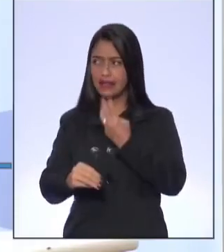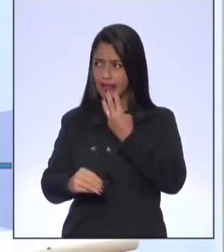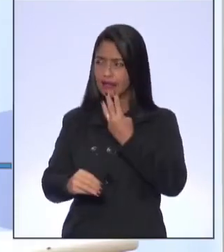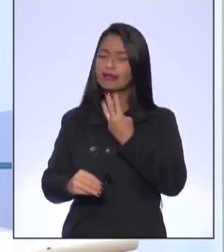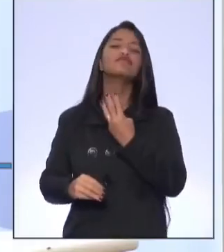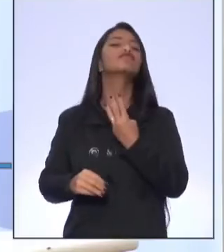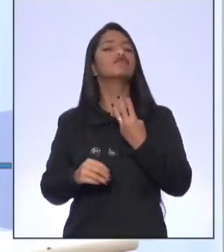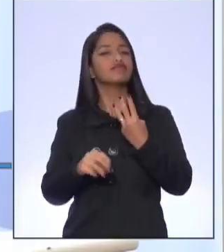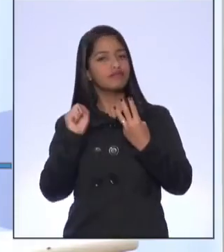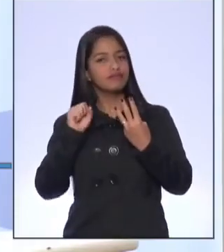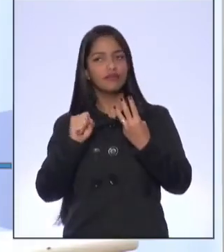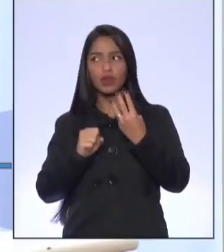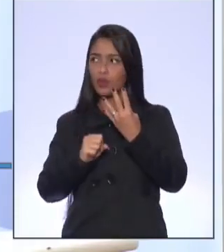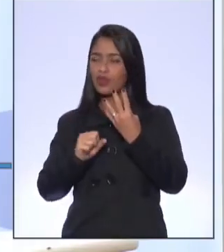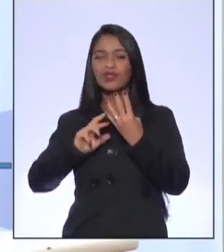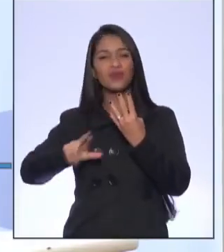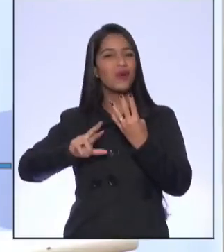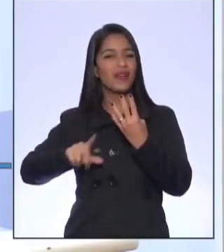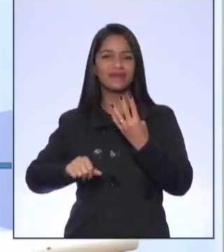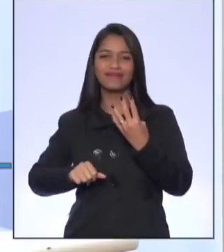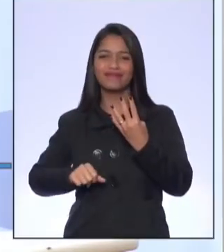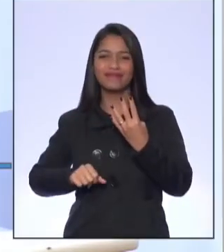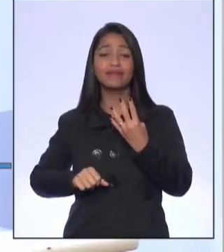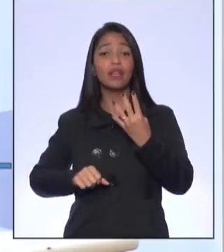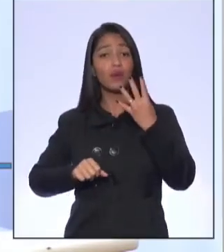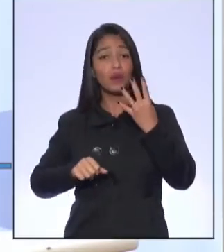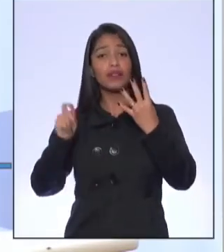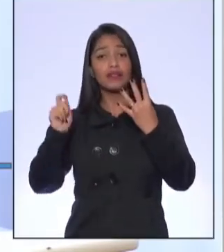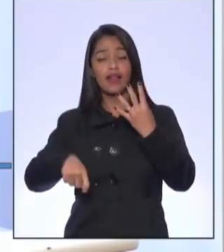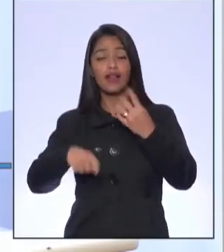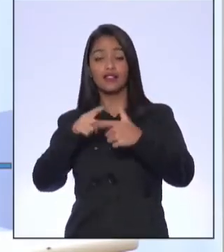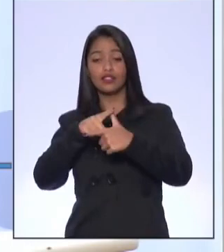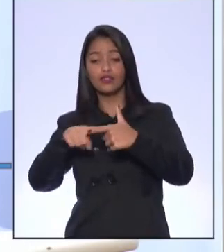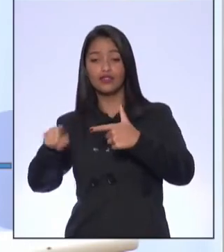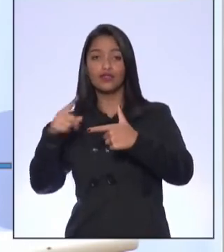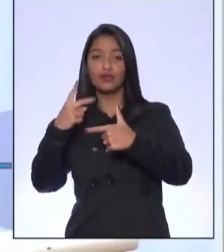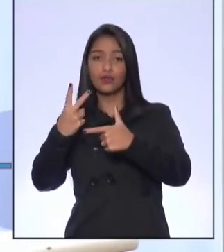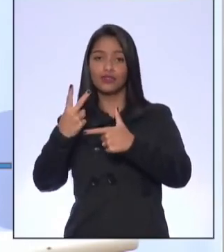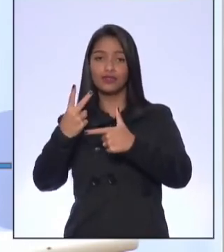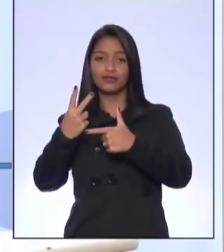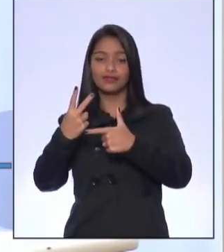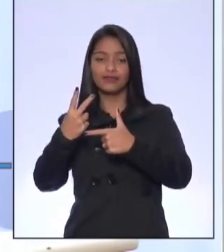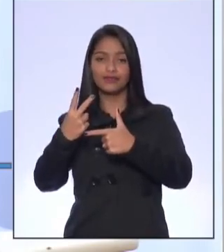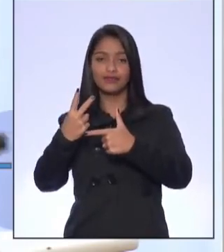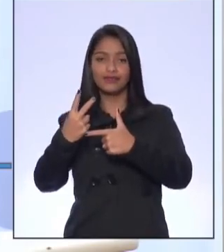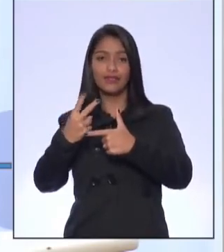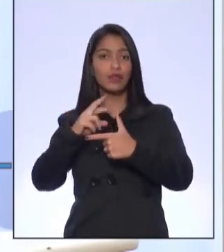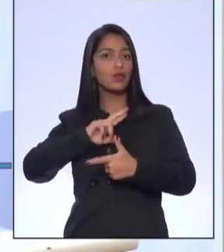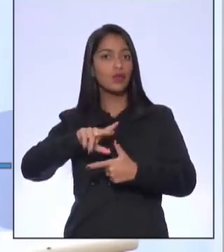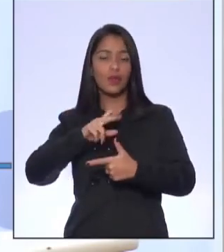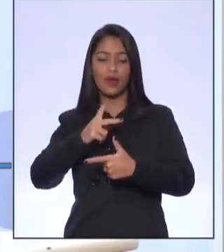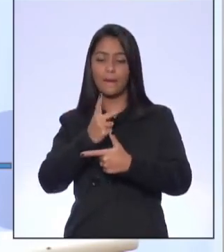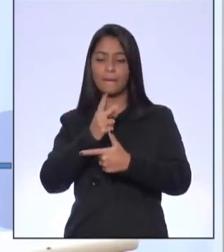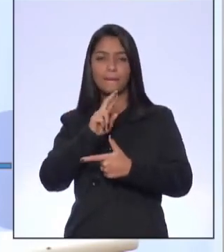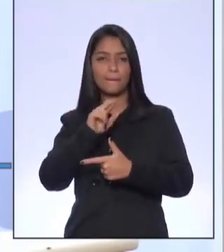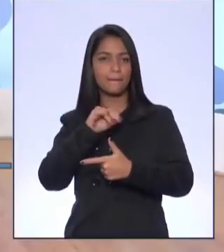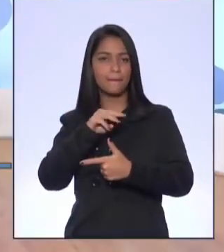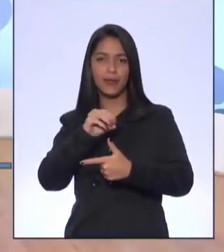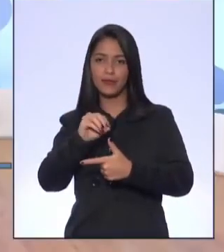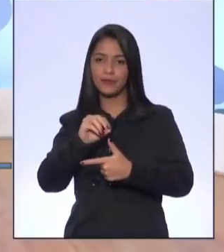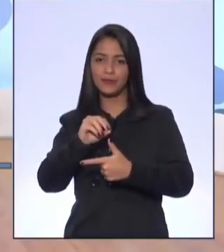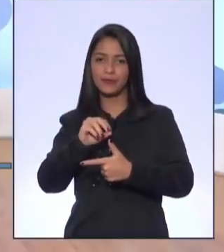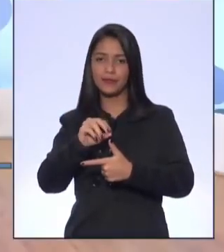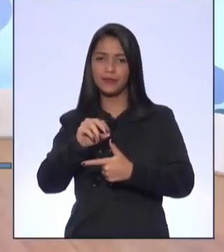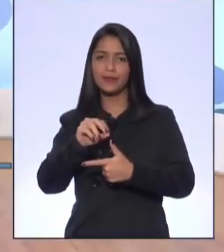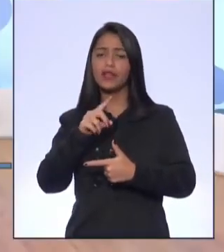3 é primo. O 4. O 4 não é primo, porque o 4 divide por 2 também, né? Então, não apenas ele e 1. Se ele não é primo, ele